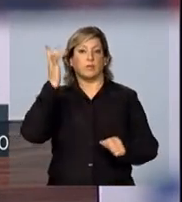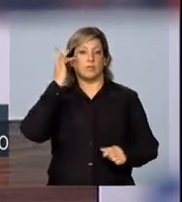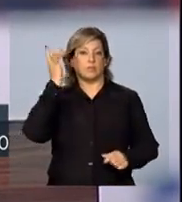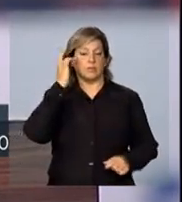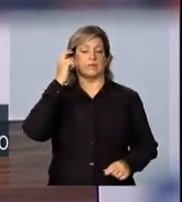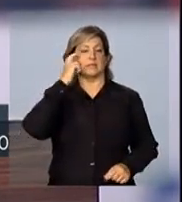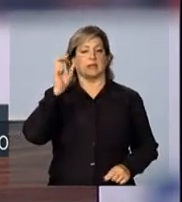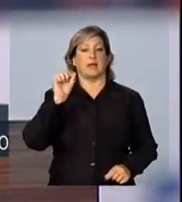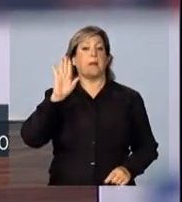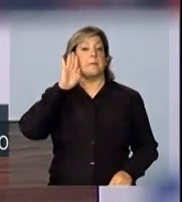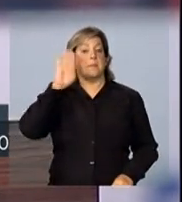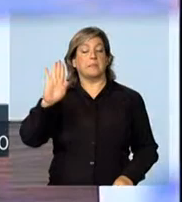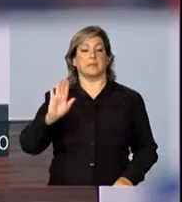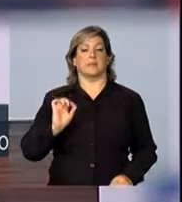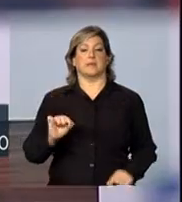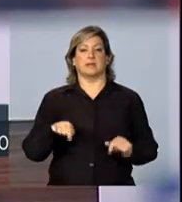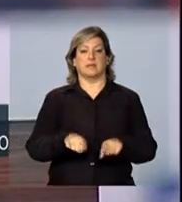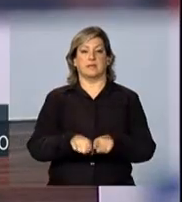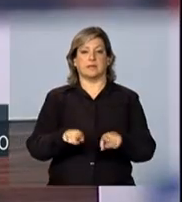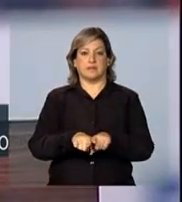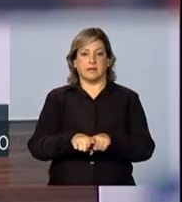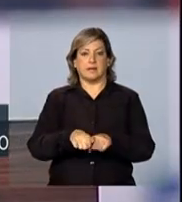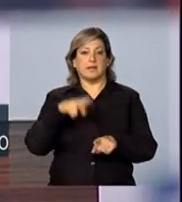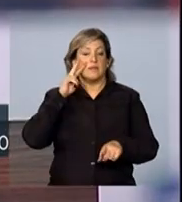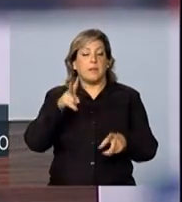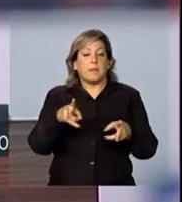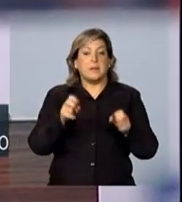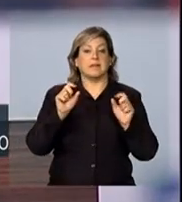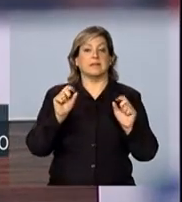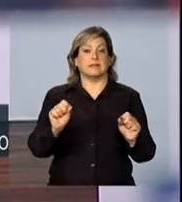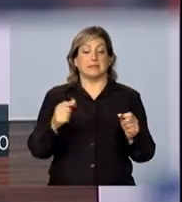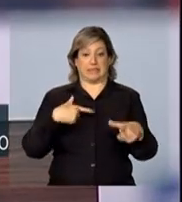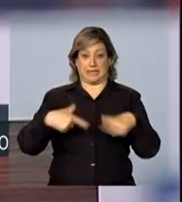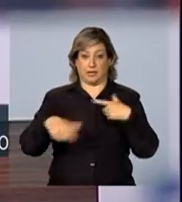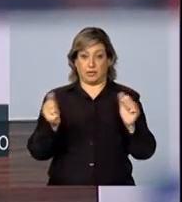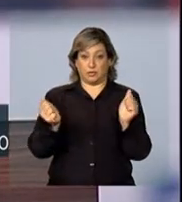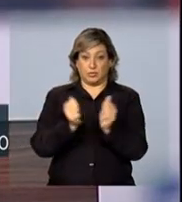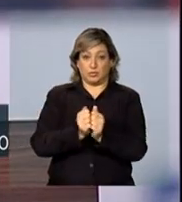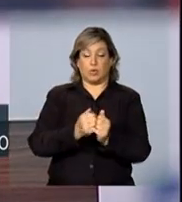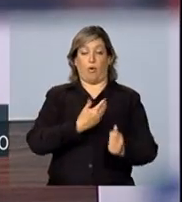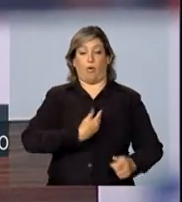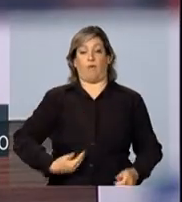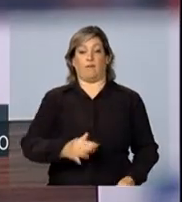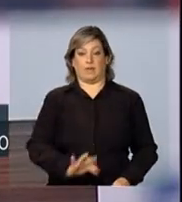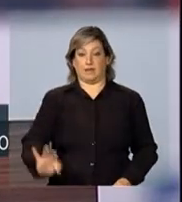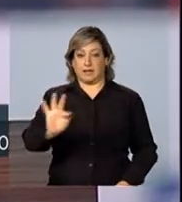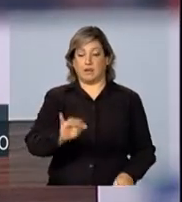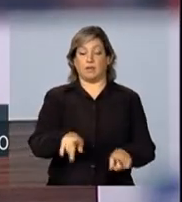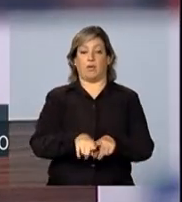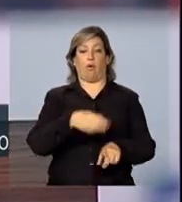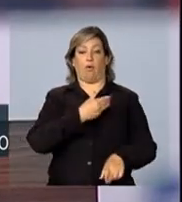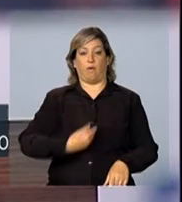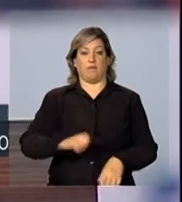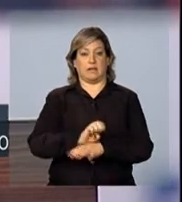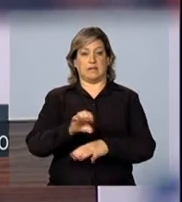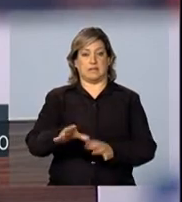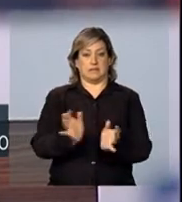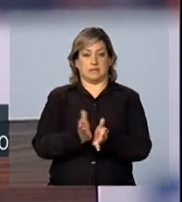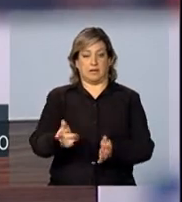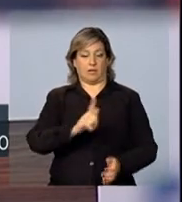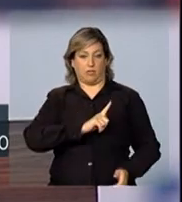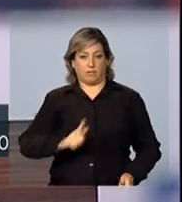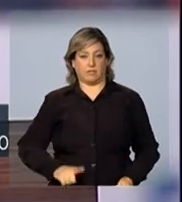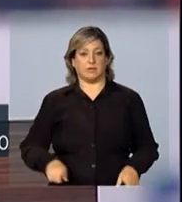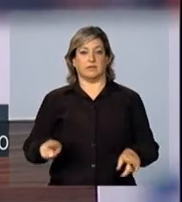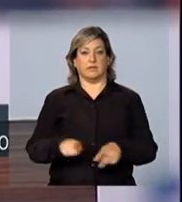Saber Mas acima de tudo na percepção de que trabalhando junto governo federal Governo do Estado e com o